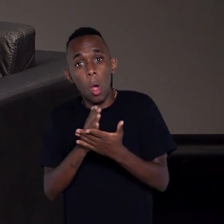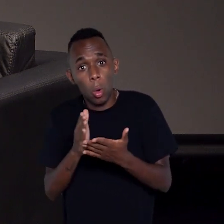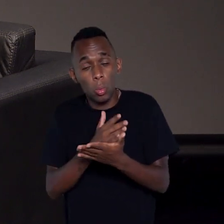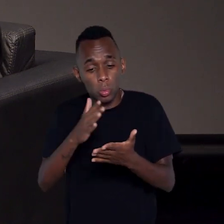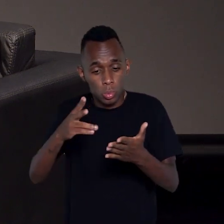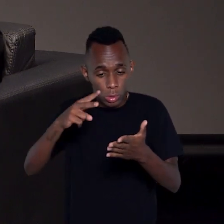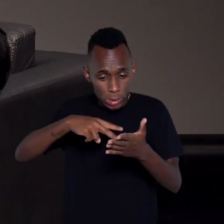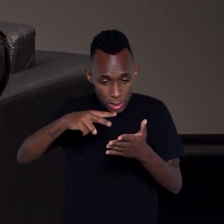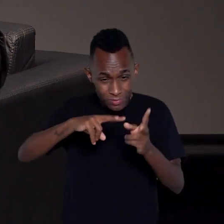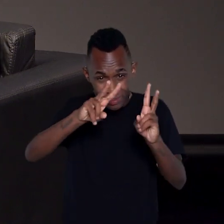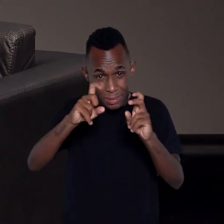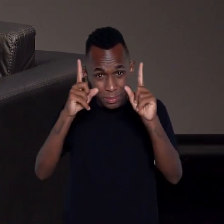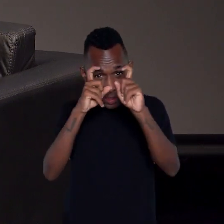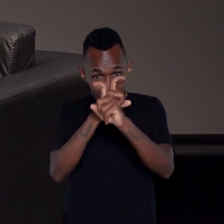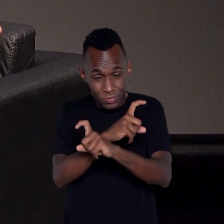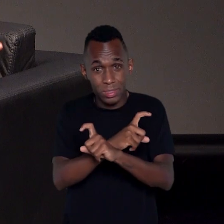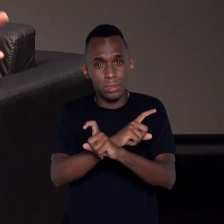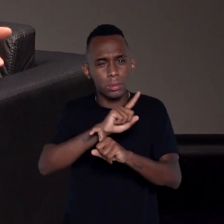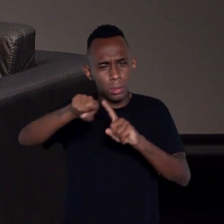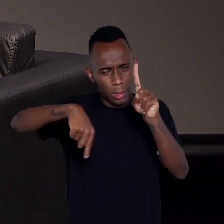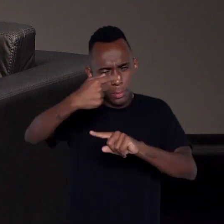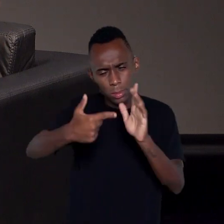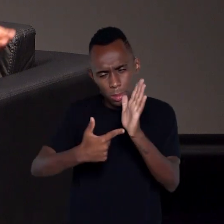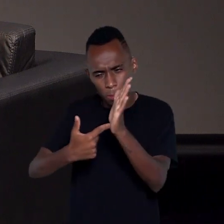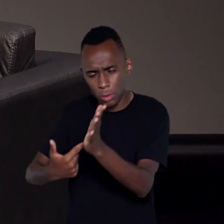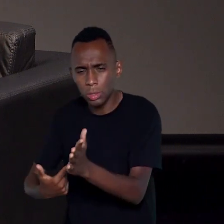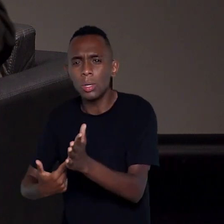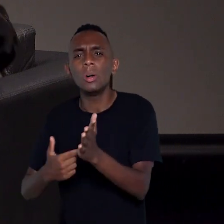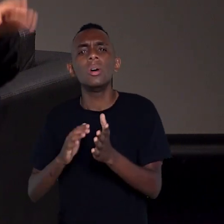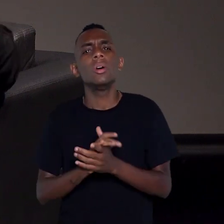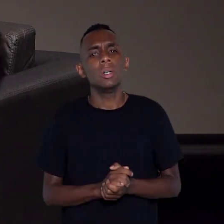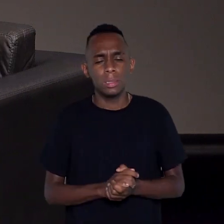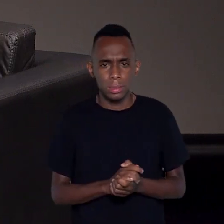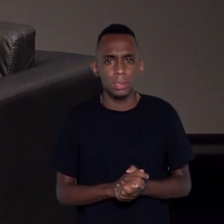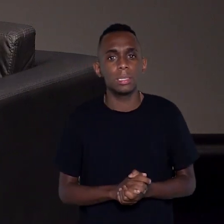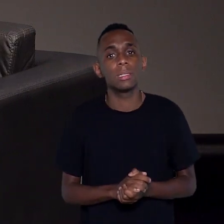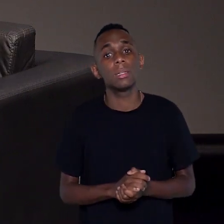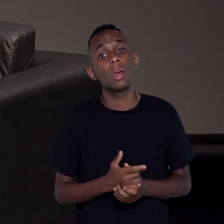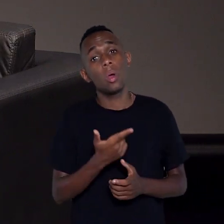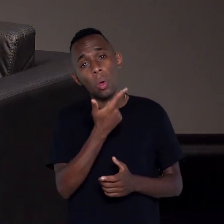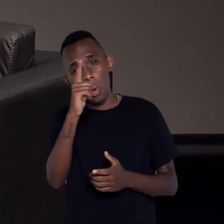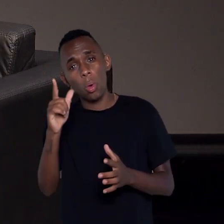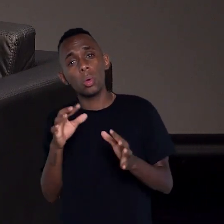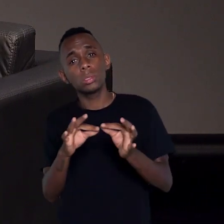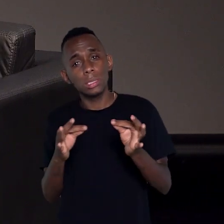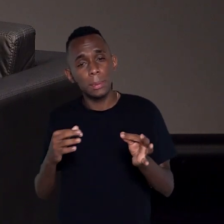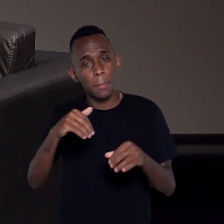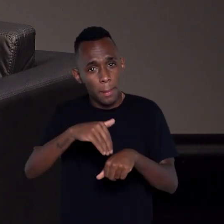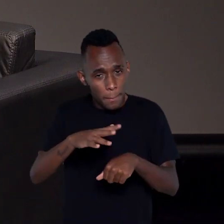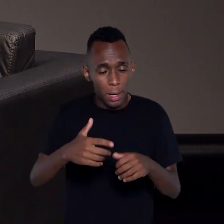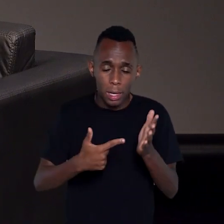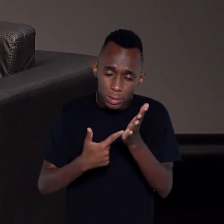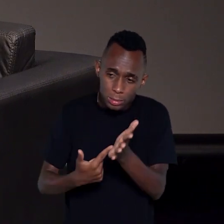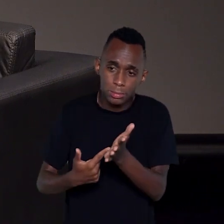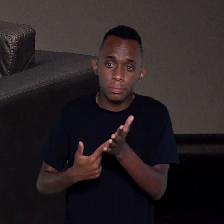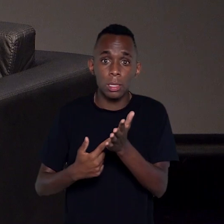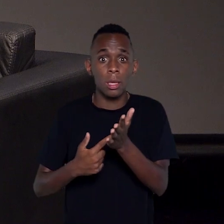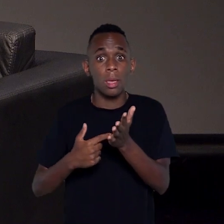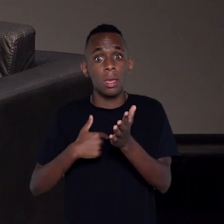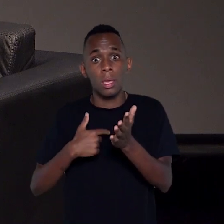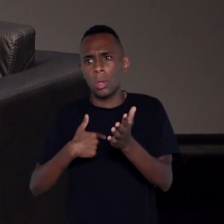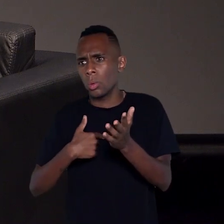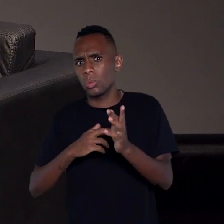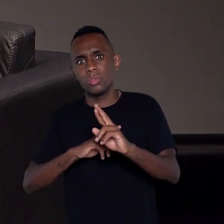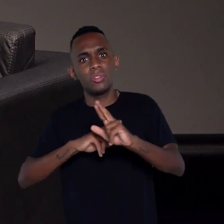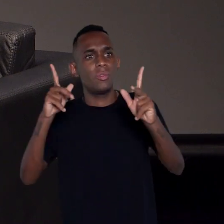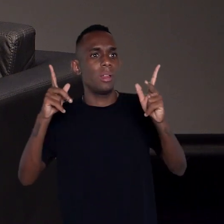depois, os mais, né, aqueles que vão convidar o aluno à leitura, vamos aproveitar isso para convidá-los a ler. Eu fui lendo de uma